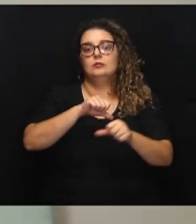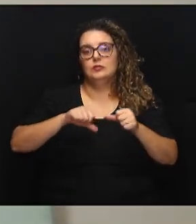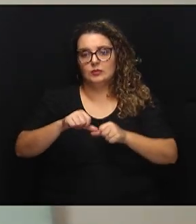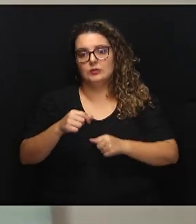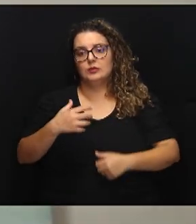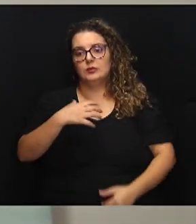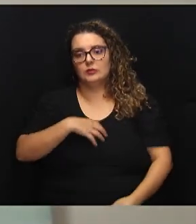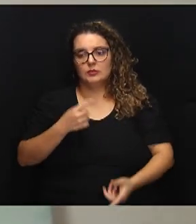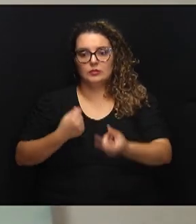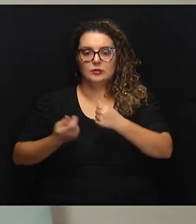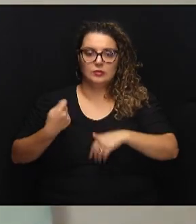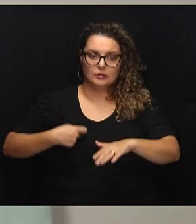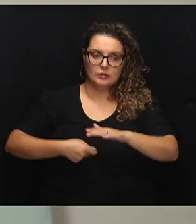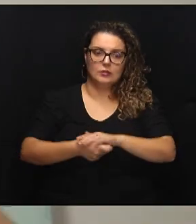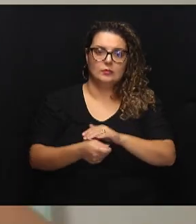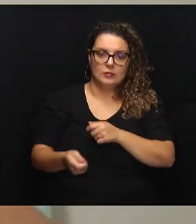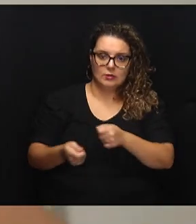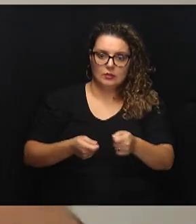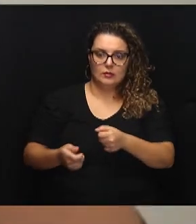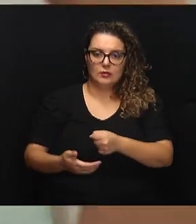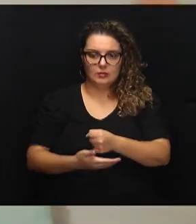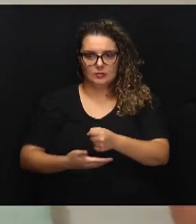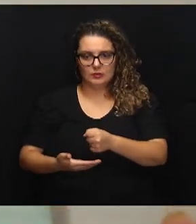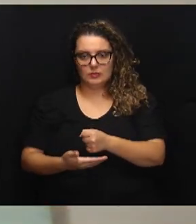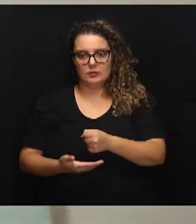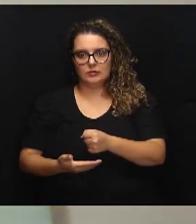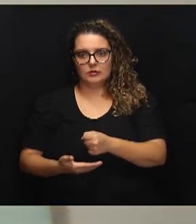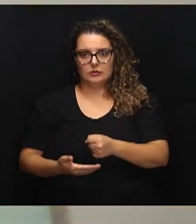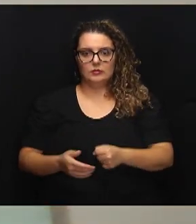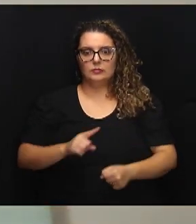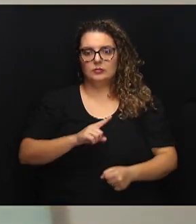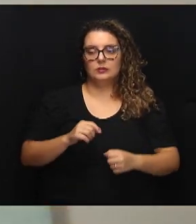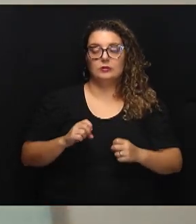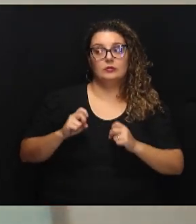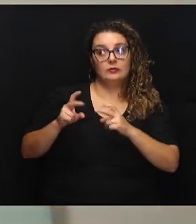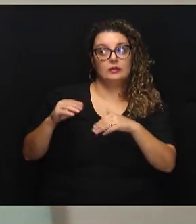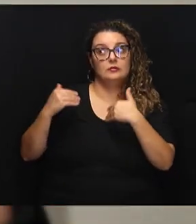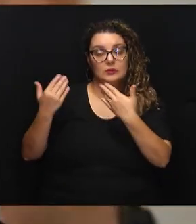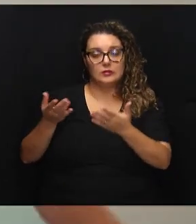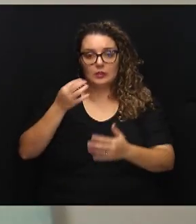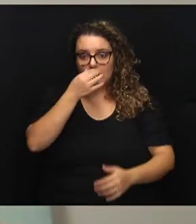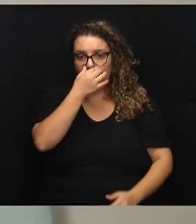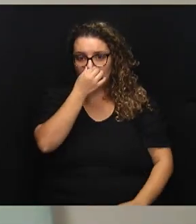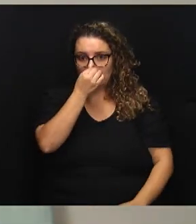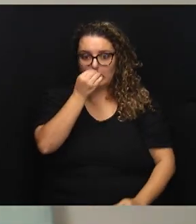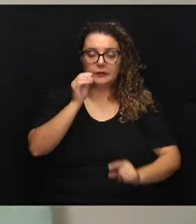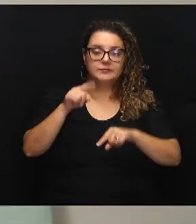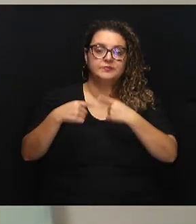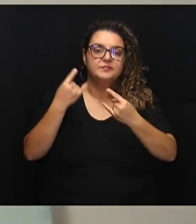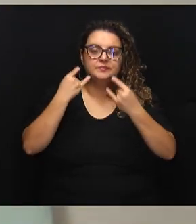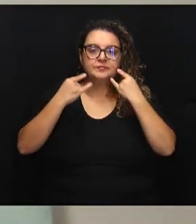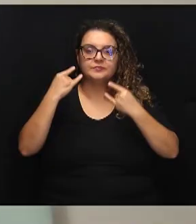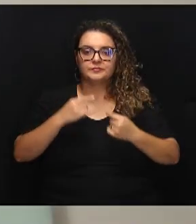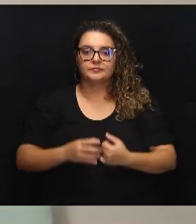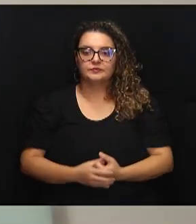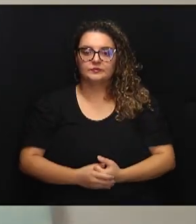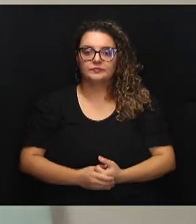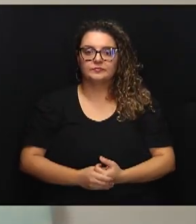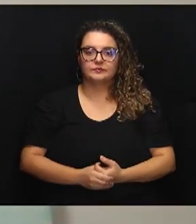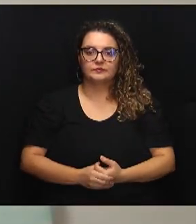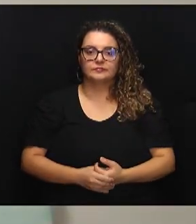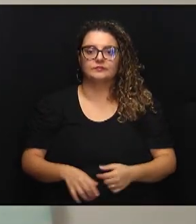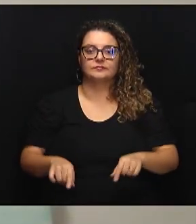para segurar um pouco mais a nossa base, para ela não querer ir para fora, né, com outros interesses, né.